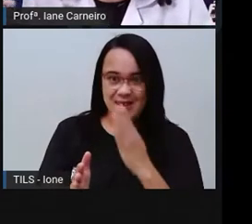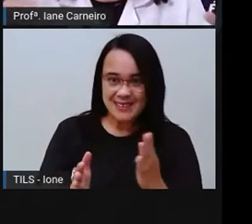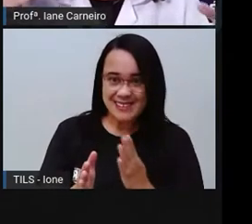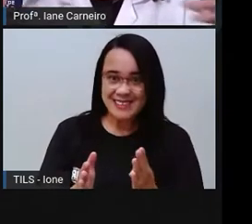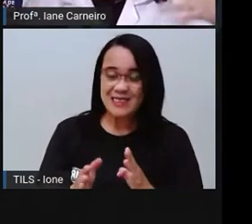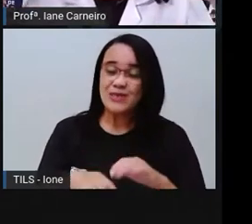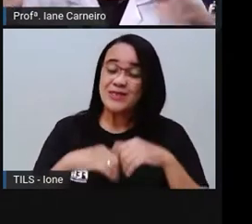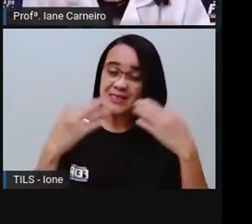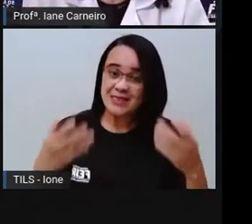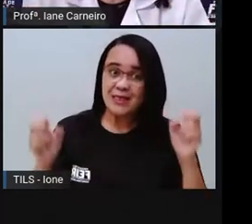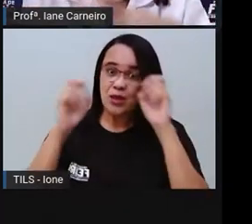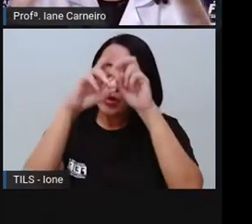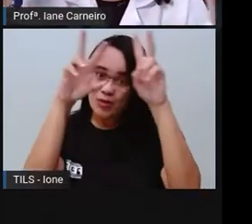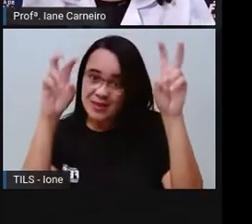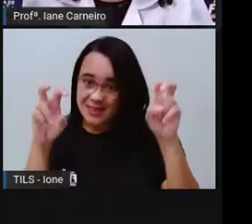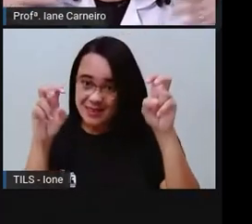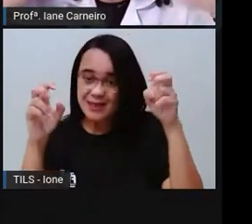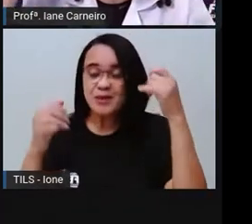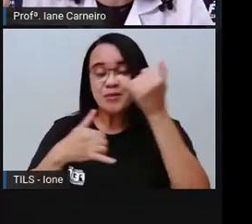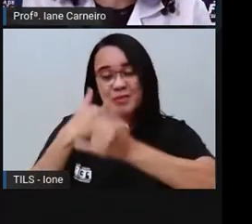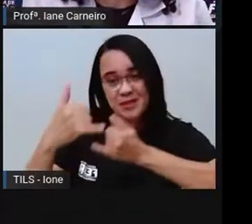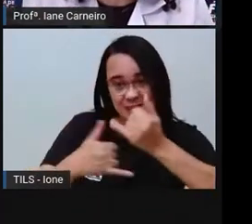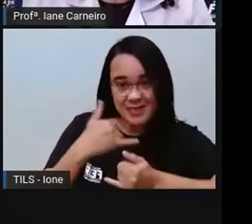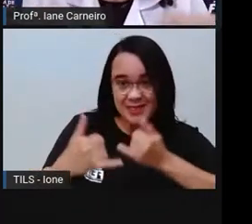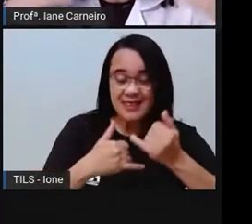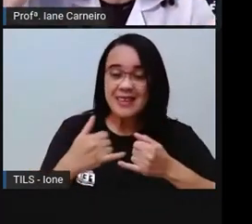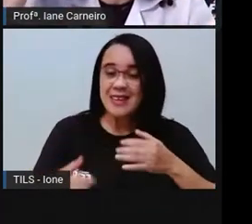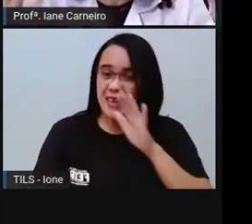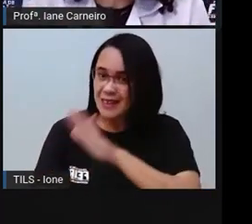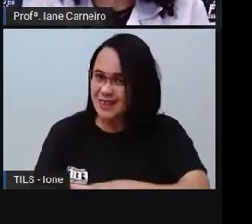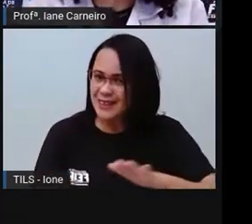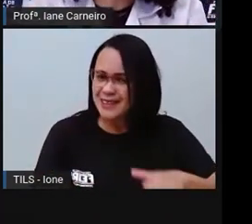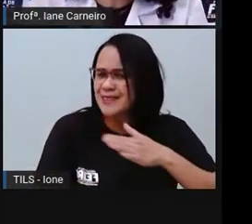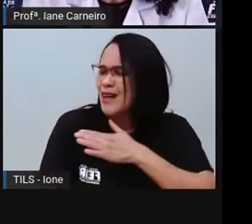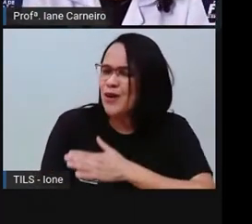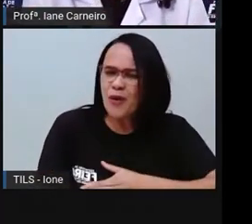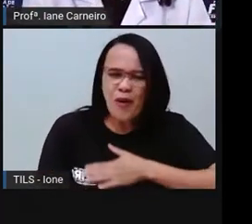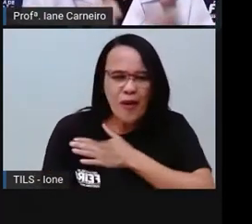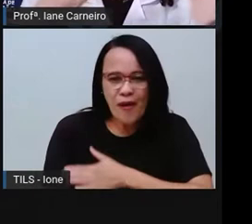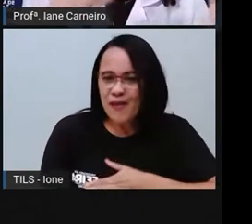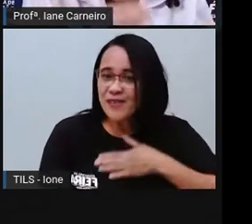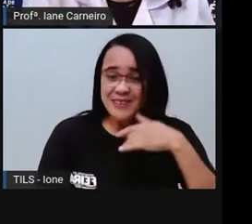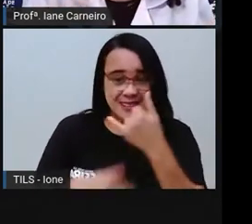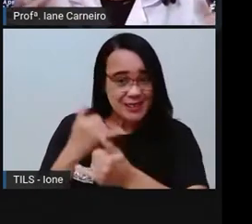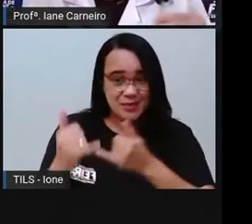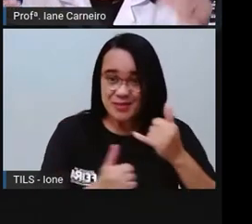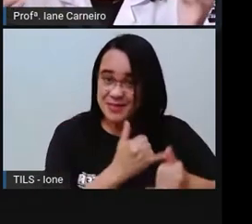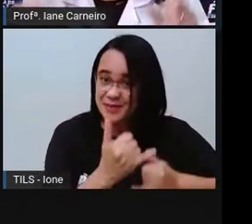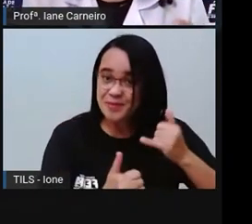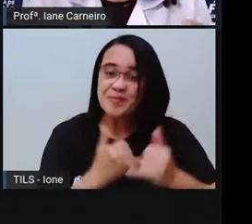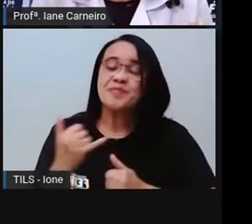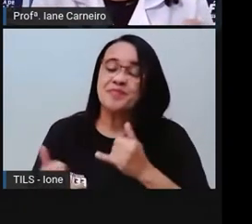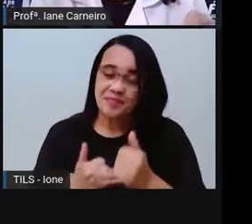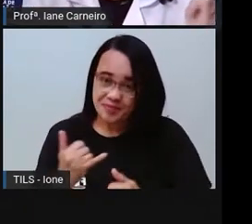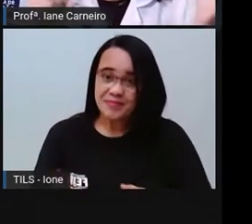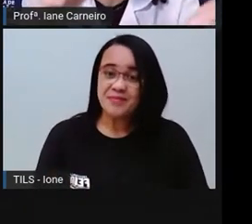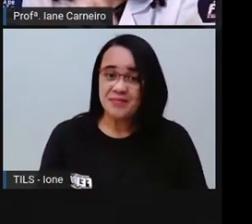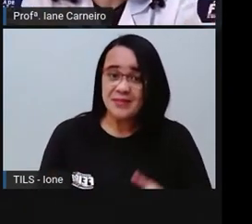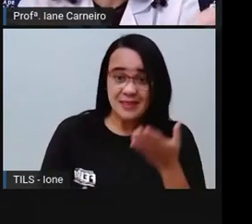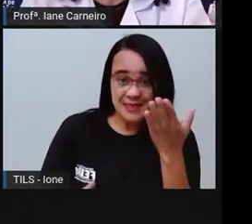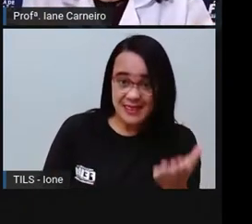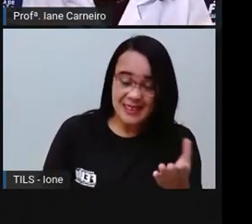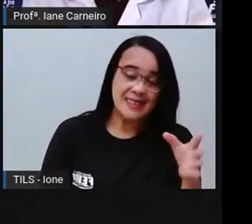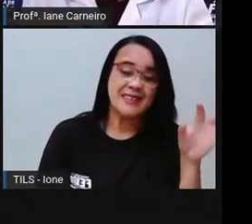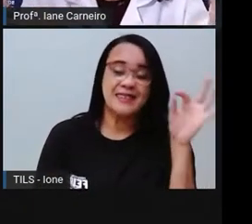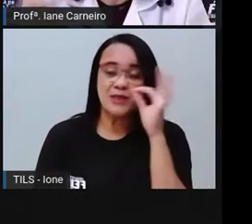envolve temas e coisas né que que as Crianças gostam que as crianças falam né Então aí tá falando para nós do gato né